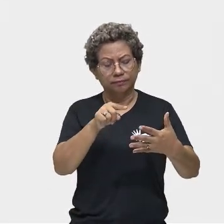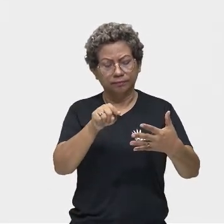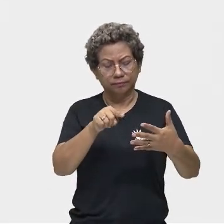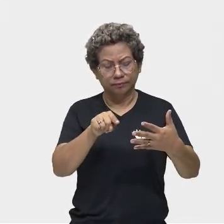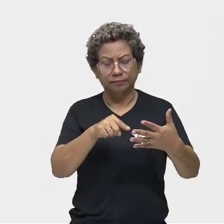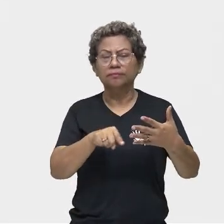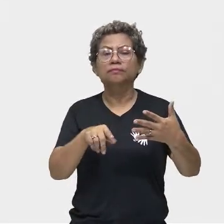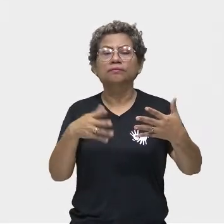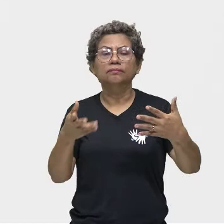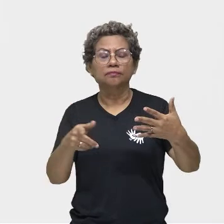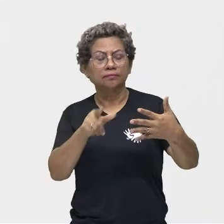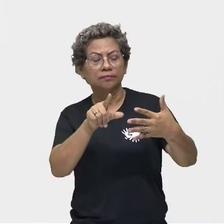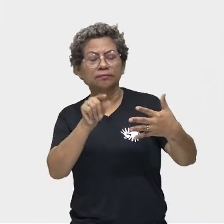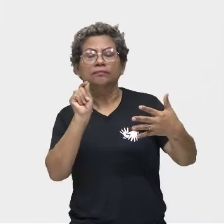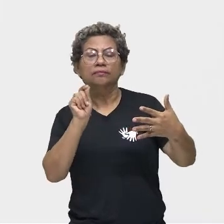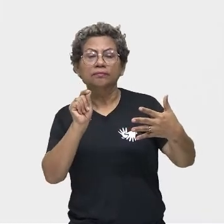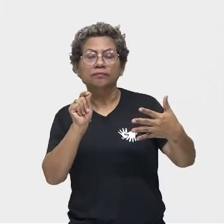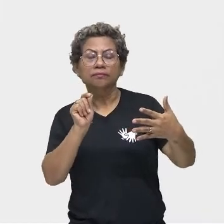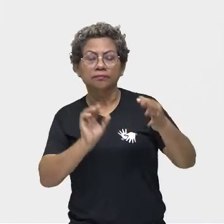nós temos aqui, né,